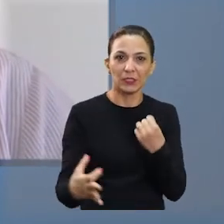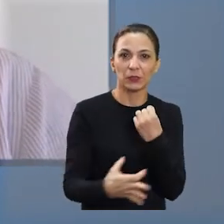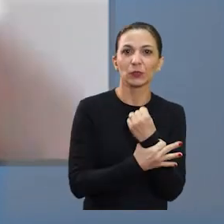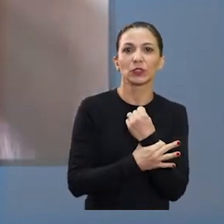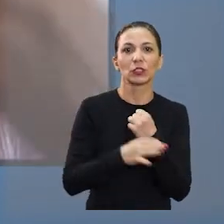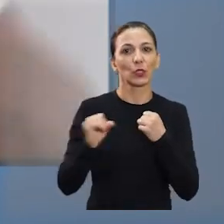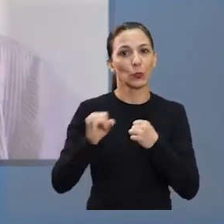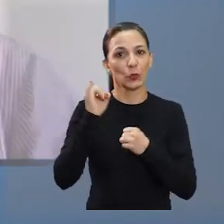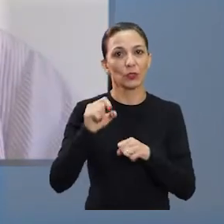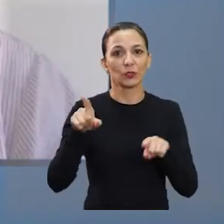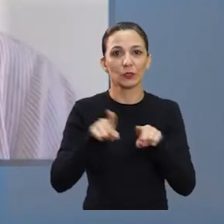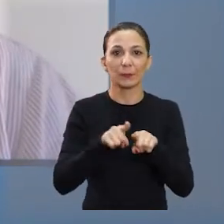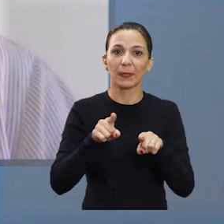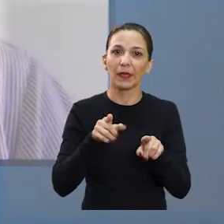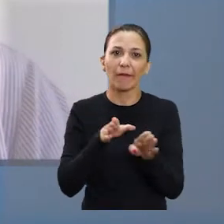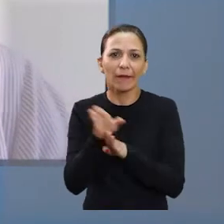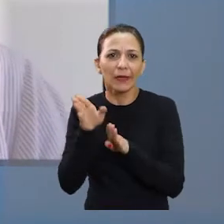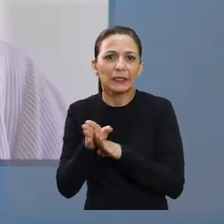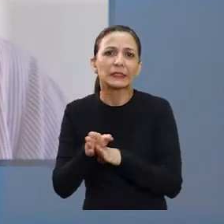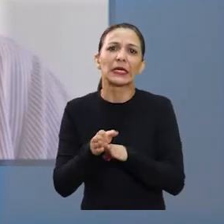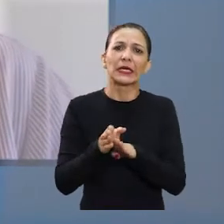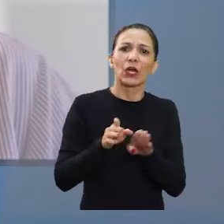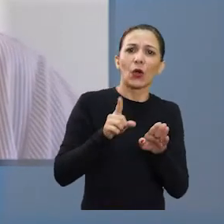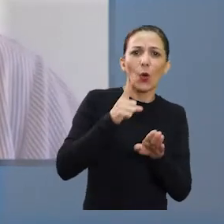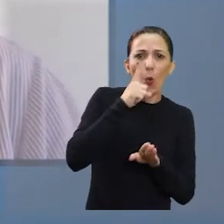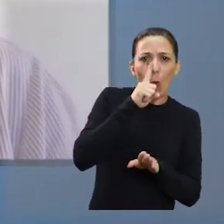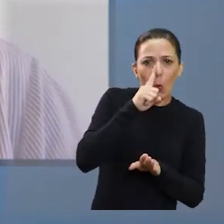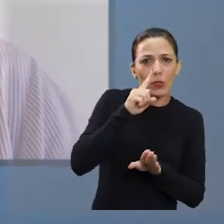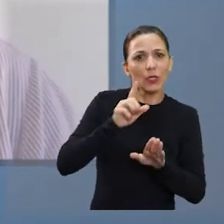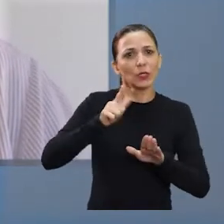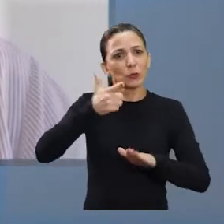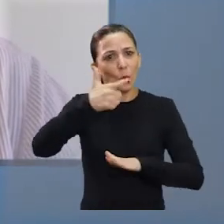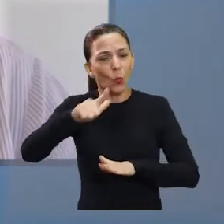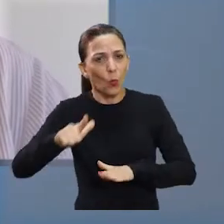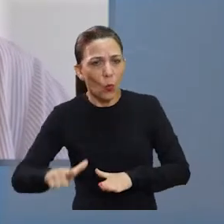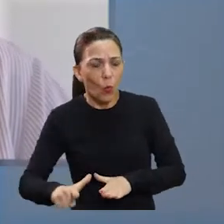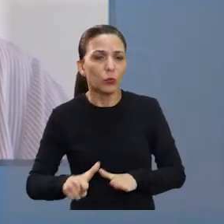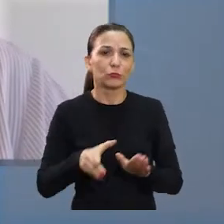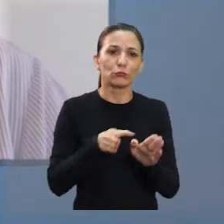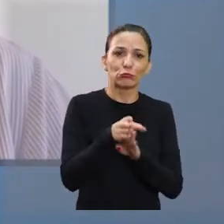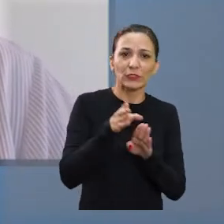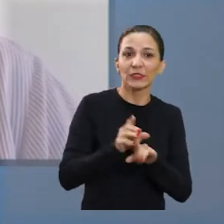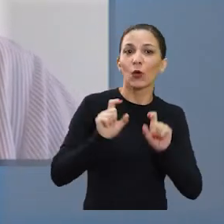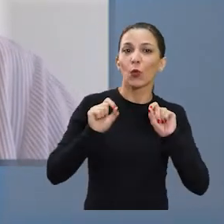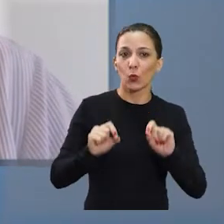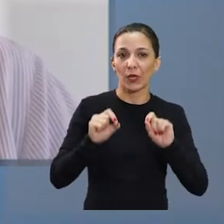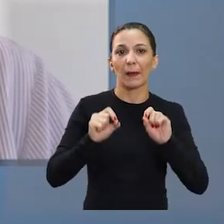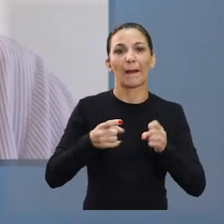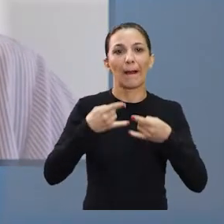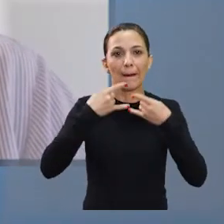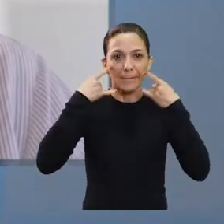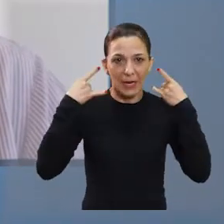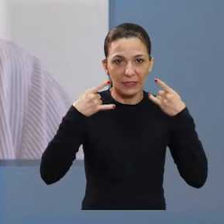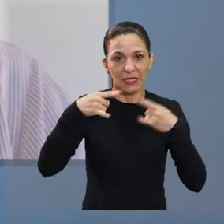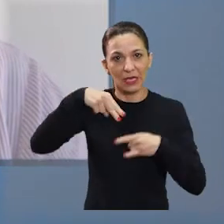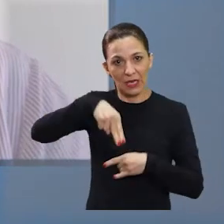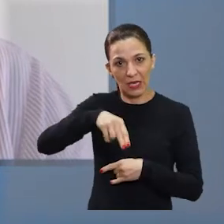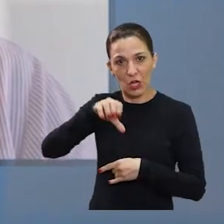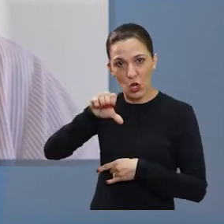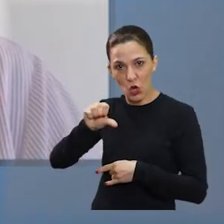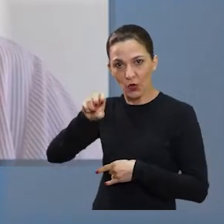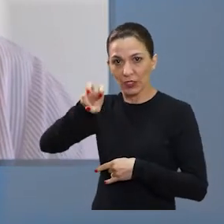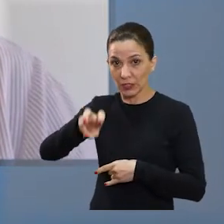vacina e manter os cuidados, tá? A gente orienta que realmente, né, se possível,